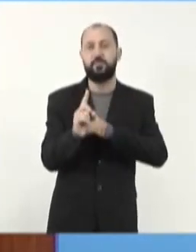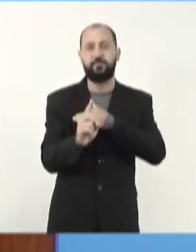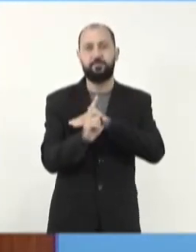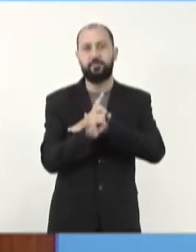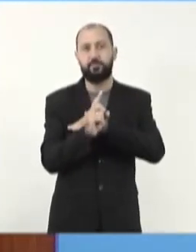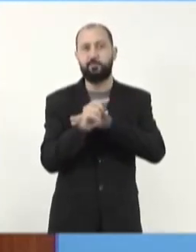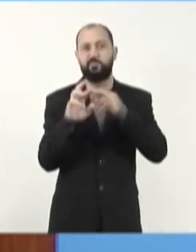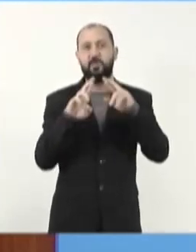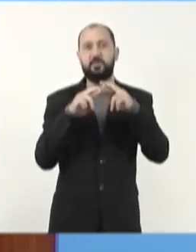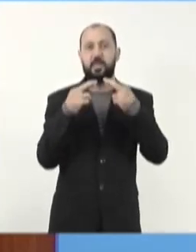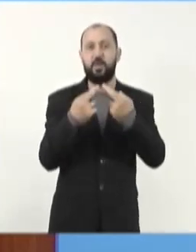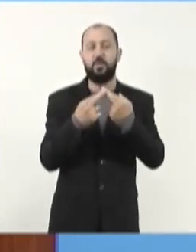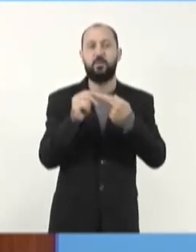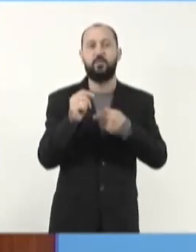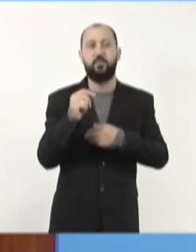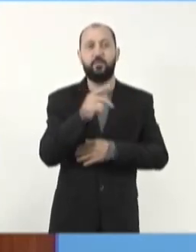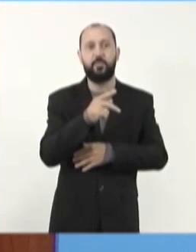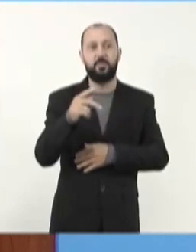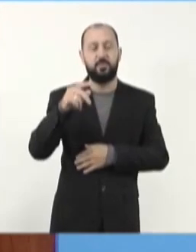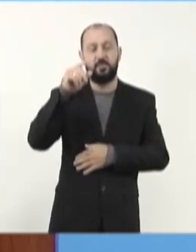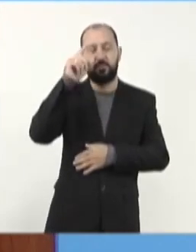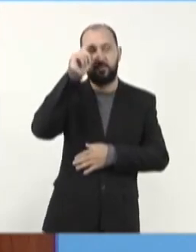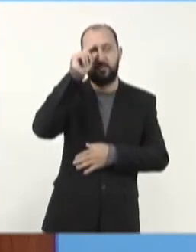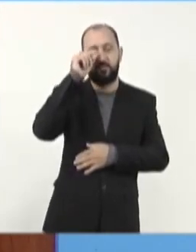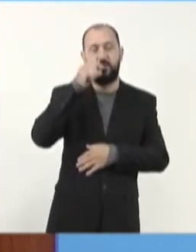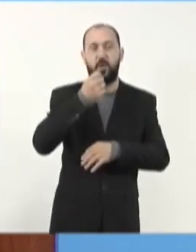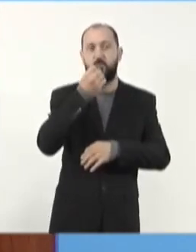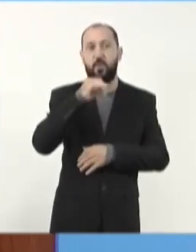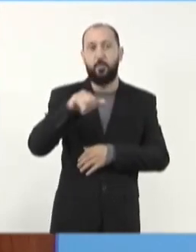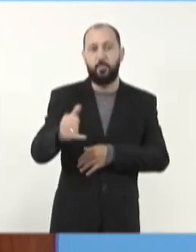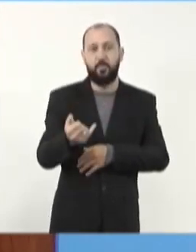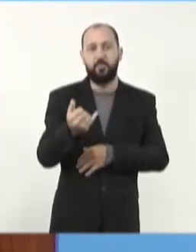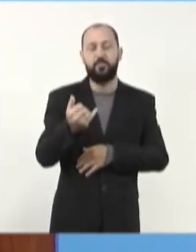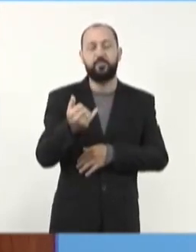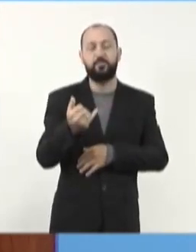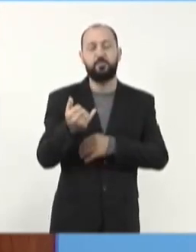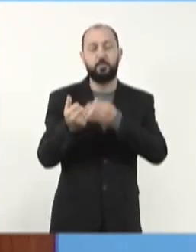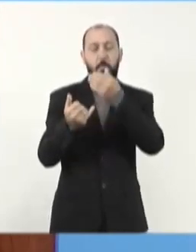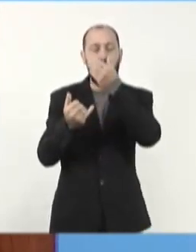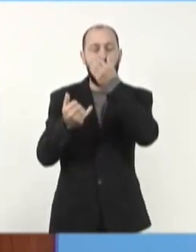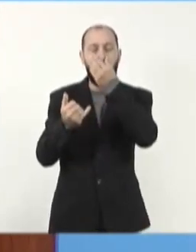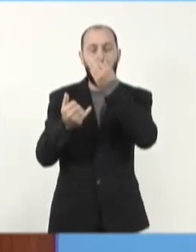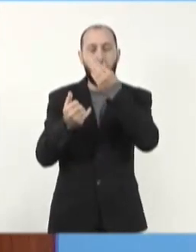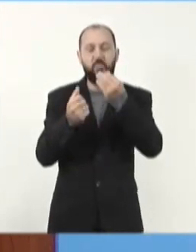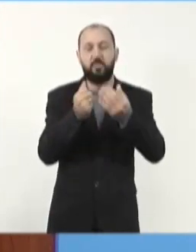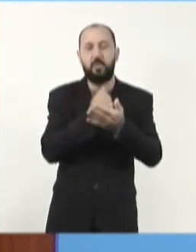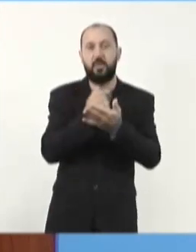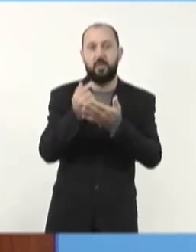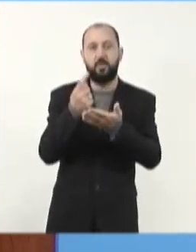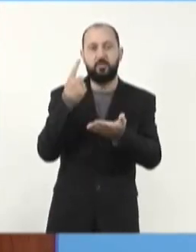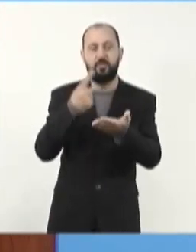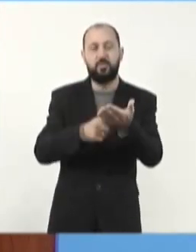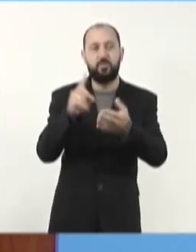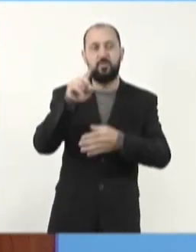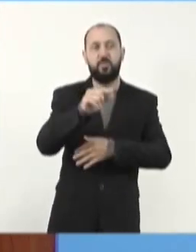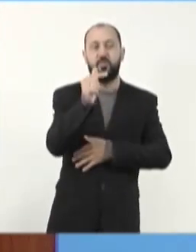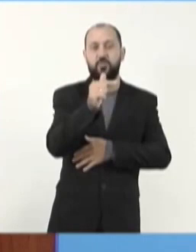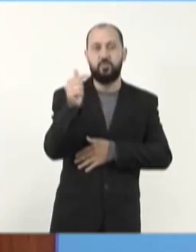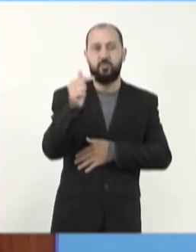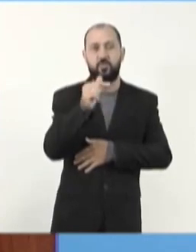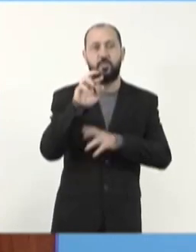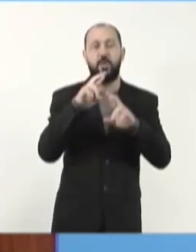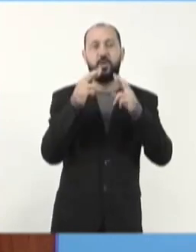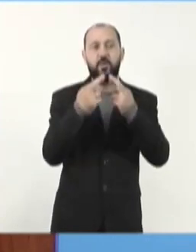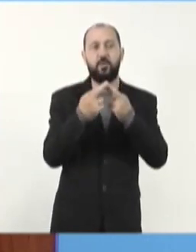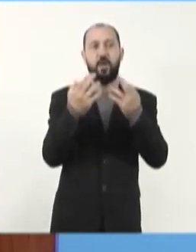atendidas. Então, essa reunião, presidente Gerson, foi muito proveitosa e foi marcado a partir do dia 22 uma nova